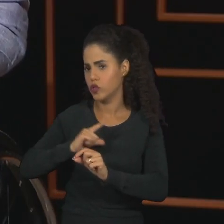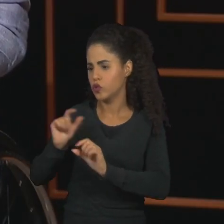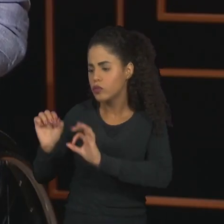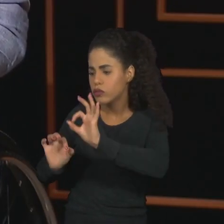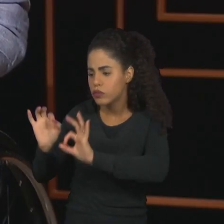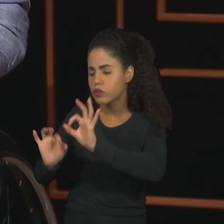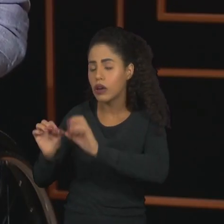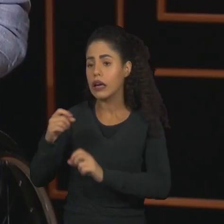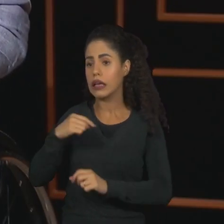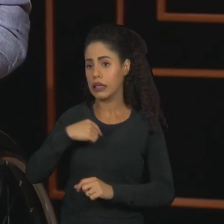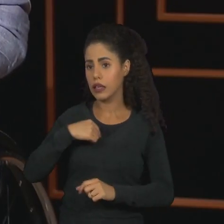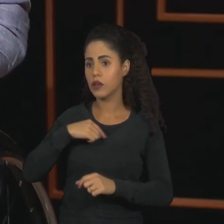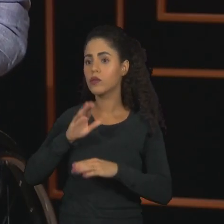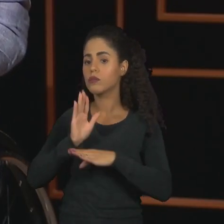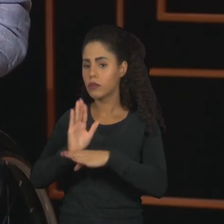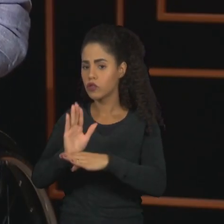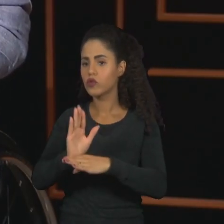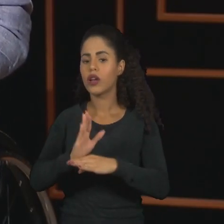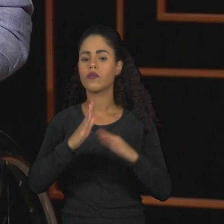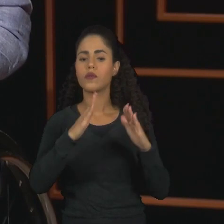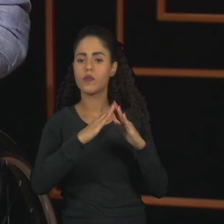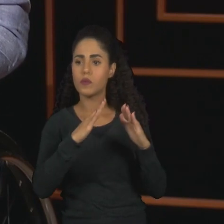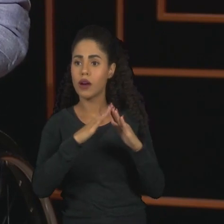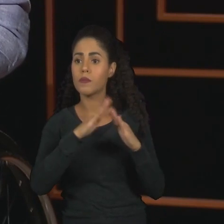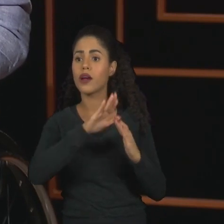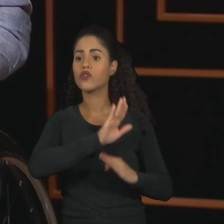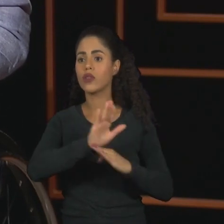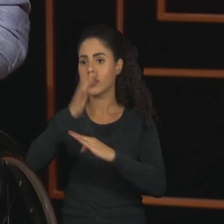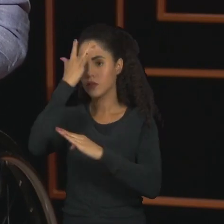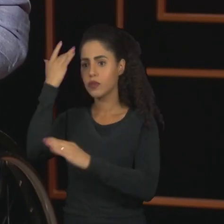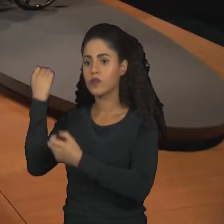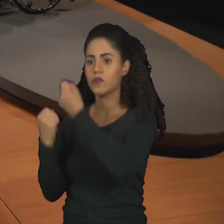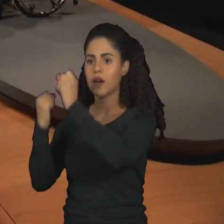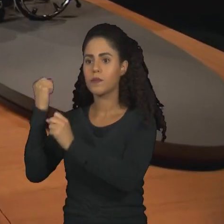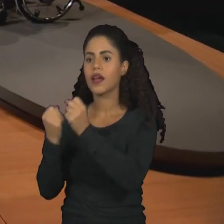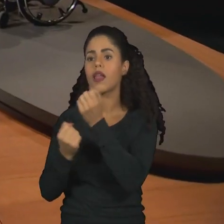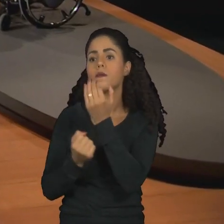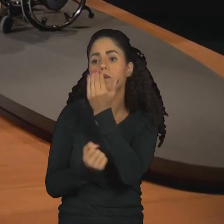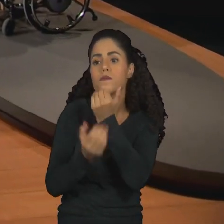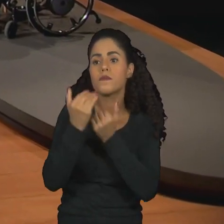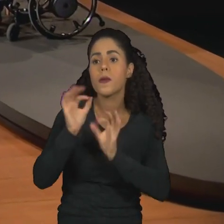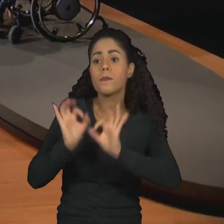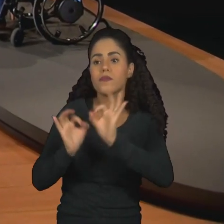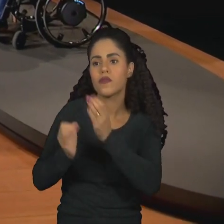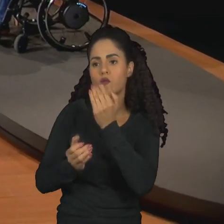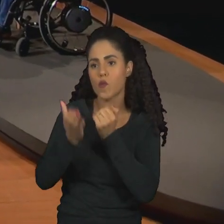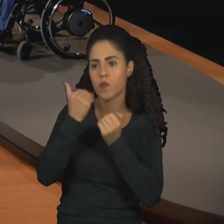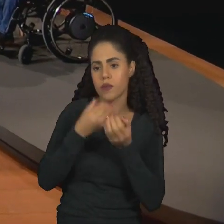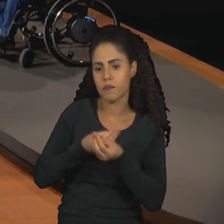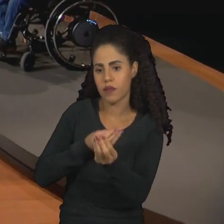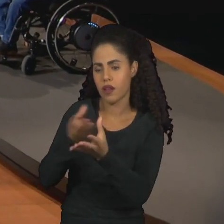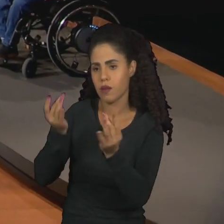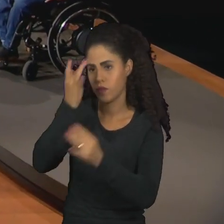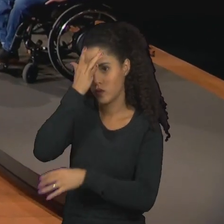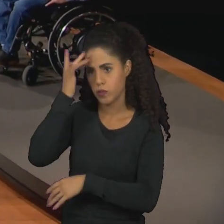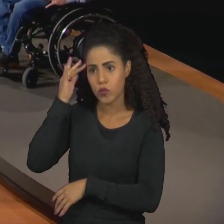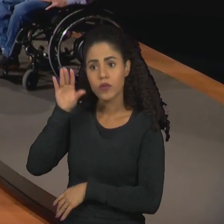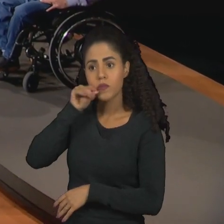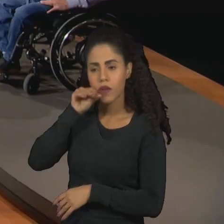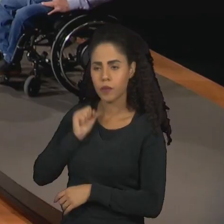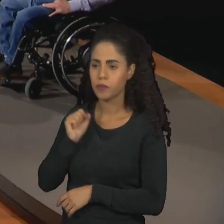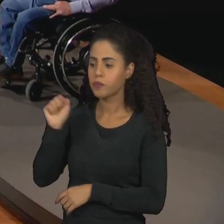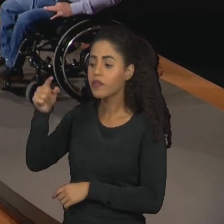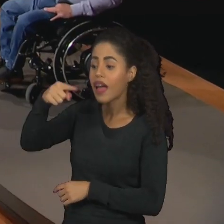eu fornecia refeições para os operários das fábricas ao lado. E esses